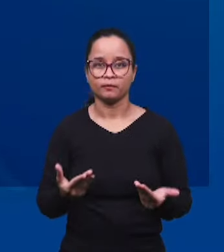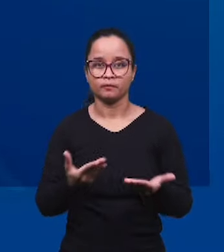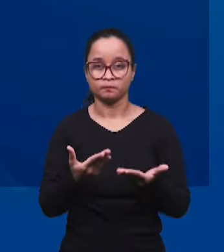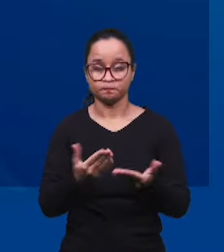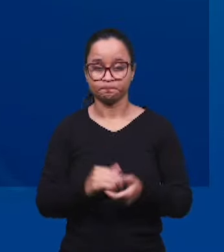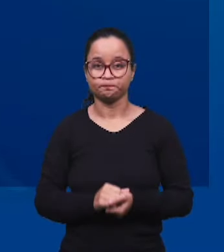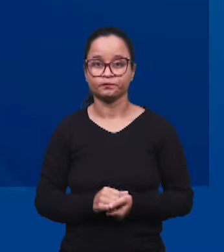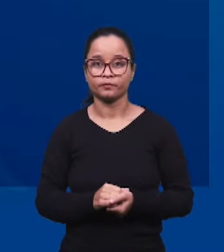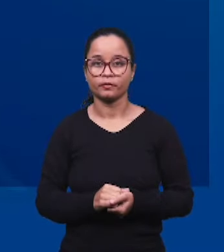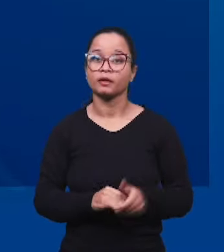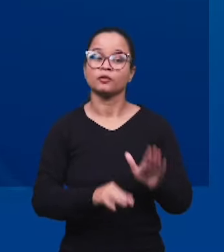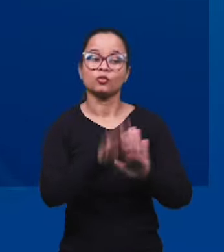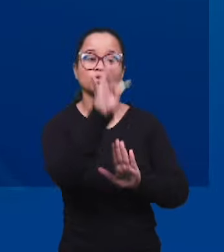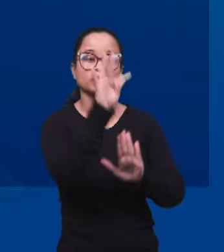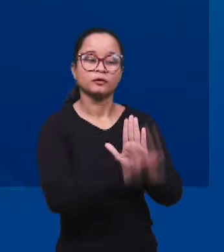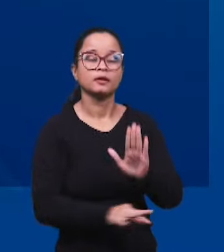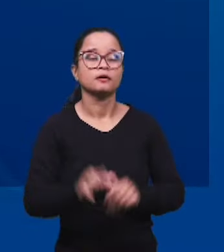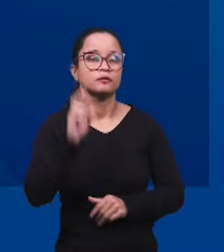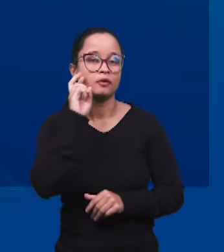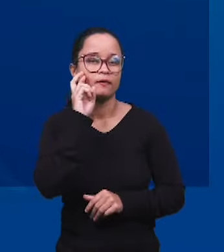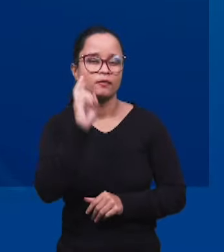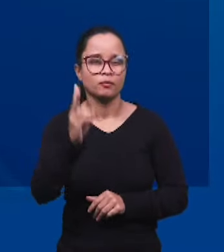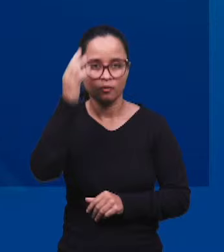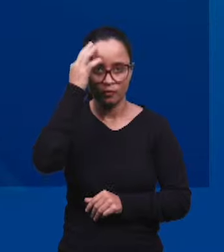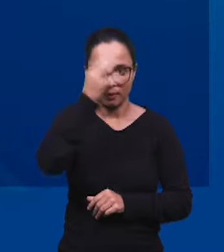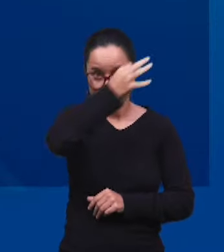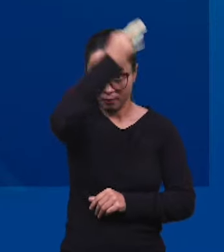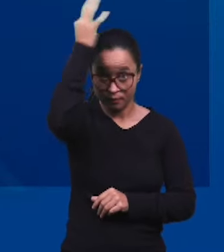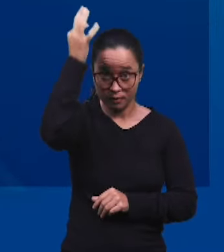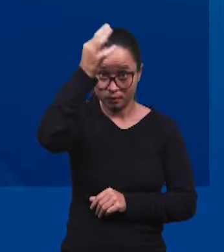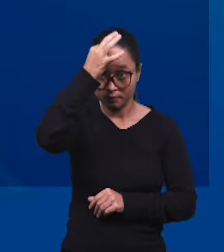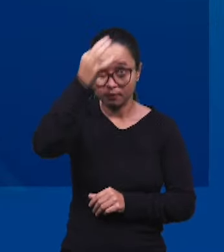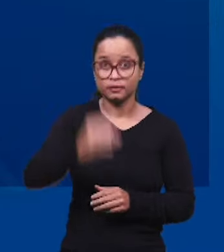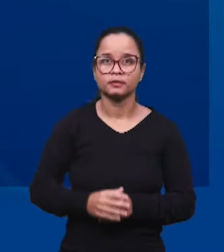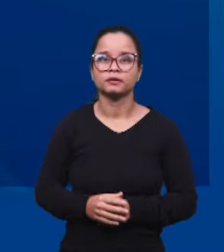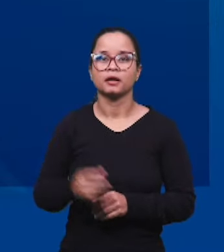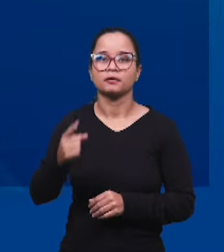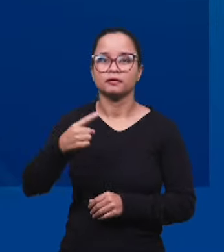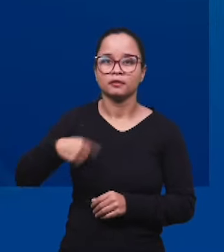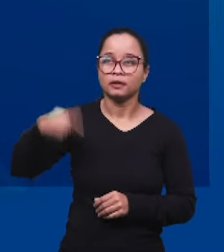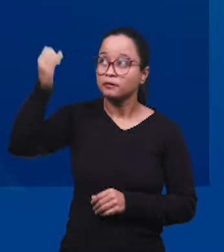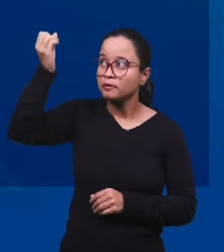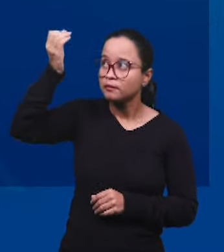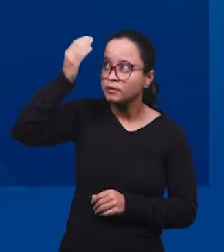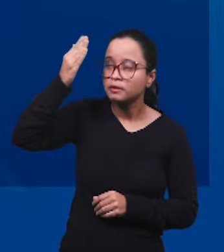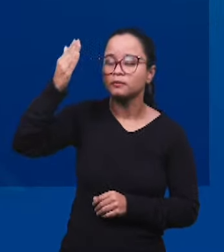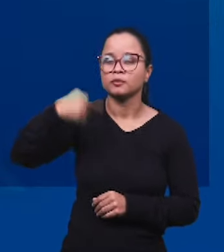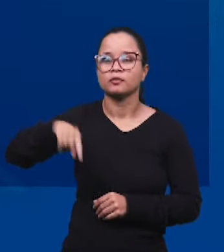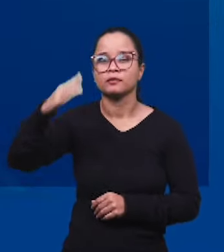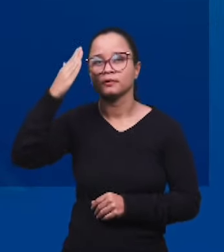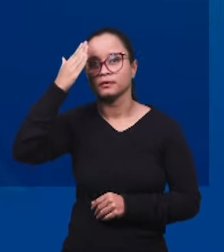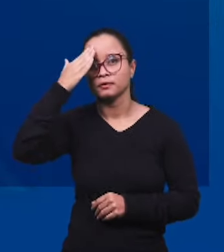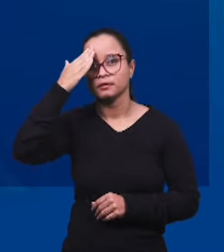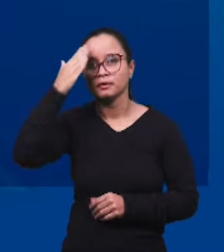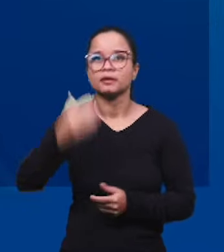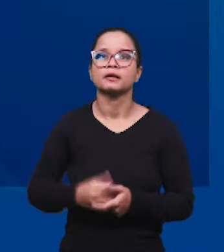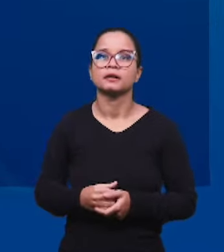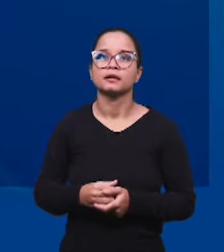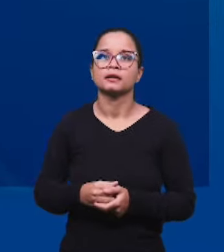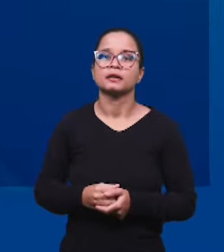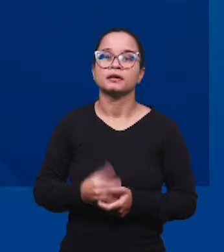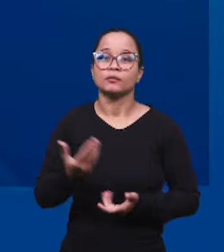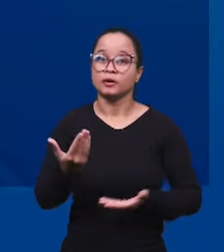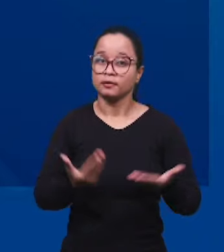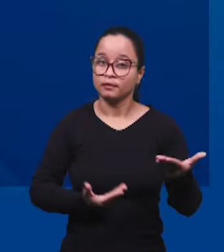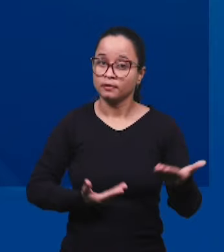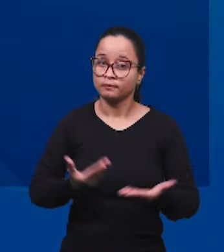textos, nós vemos que o Espírito Santo, ele tem nos dado ciência, né? Eles têm trazido para a